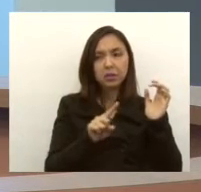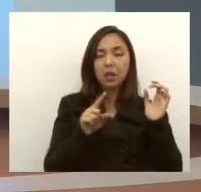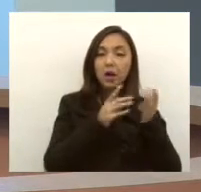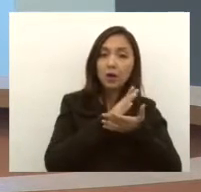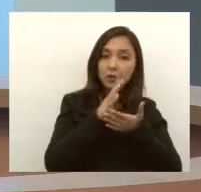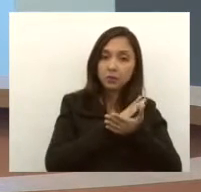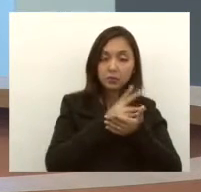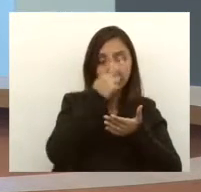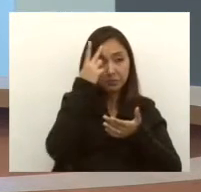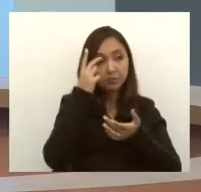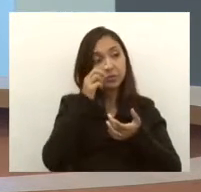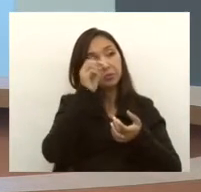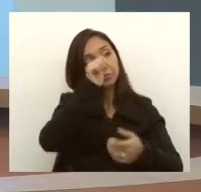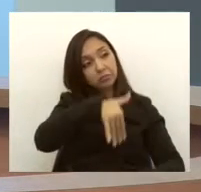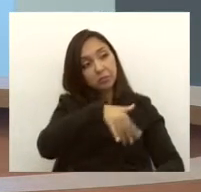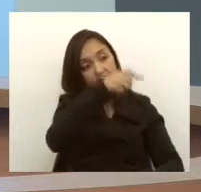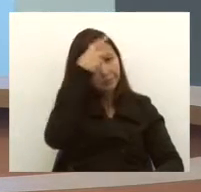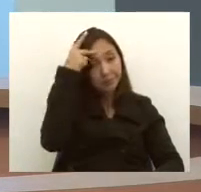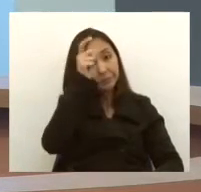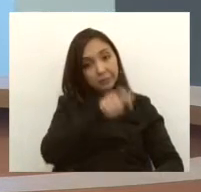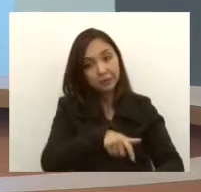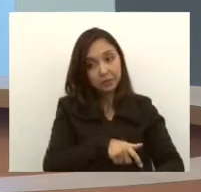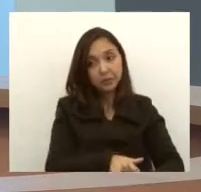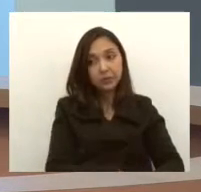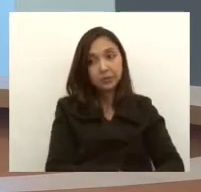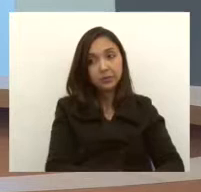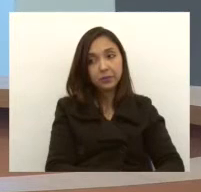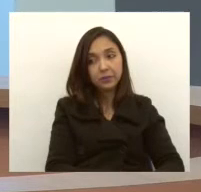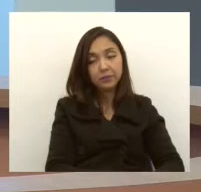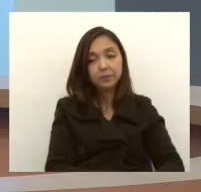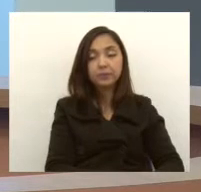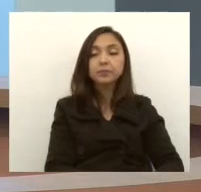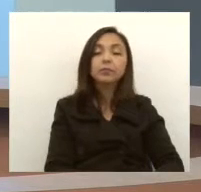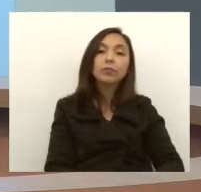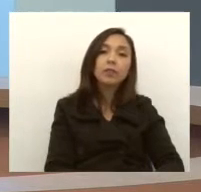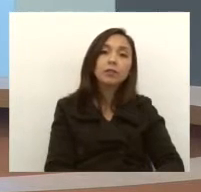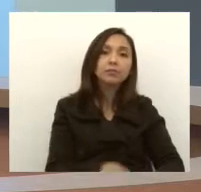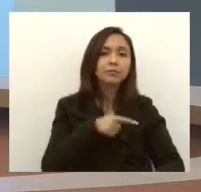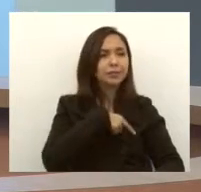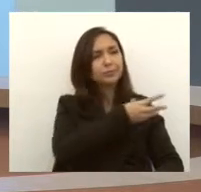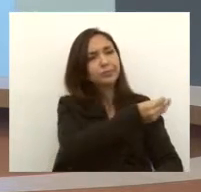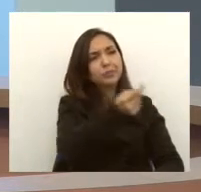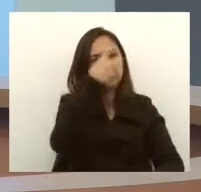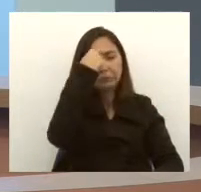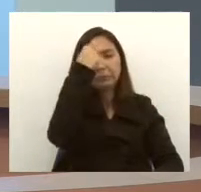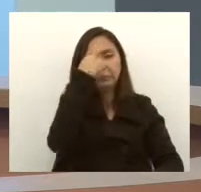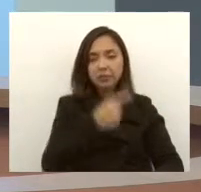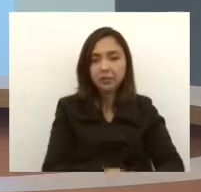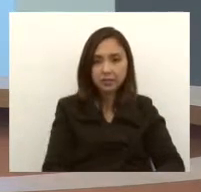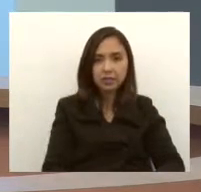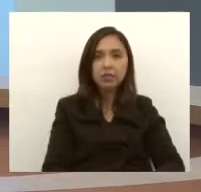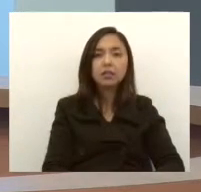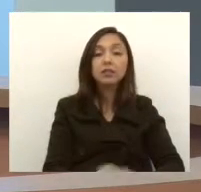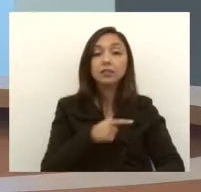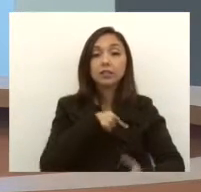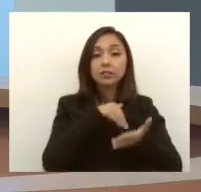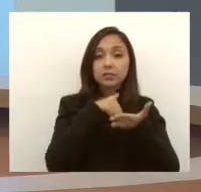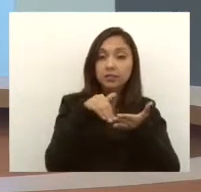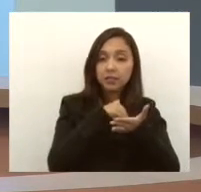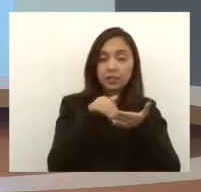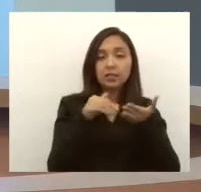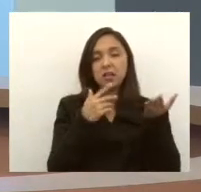que desqualificam as pessoas, para concluir, senhor presidente, tem muito que pensar. Por exemplo, existem secretários